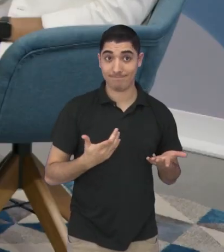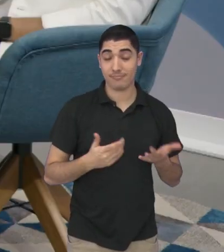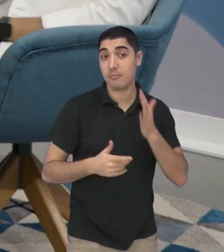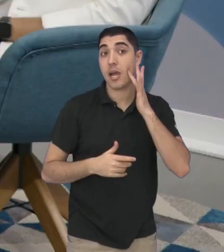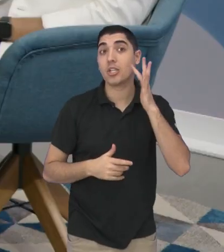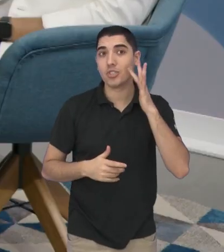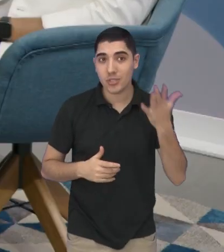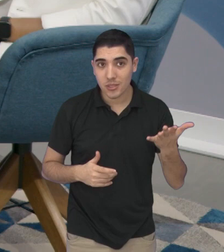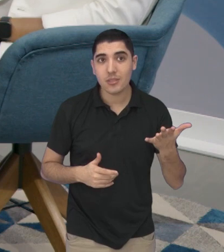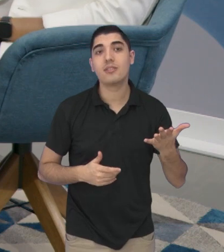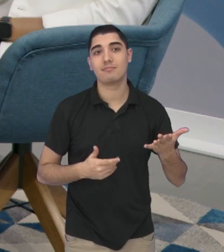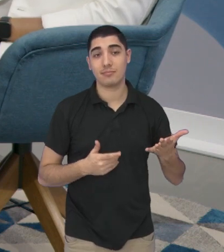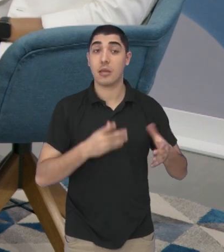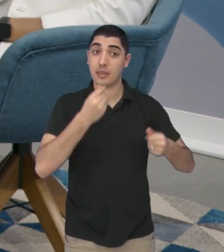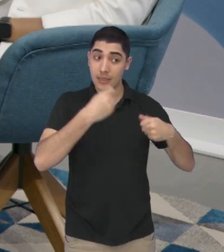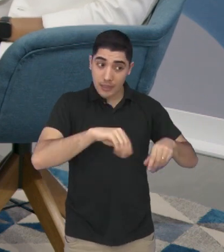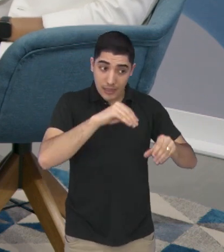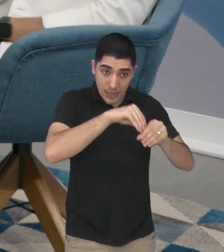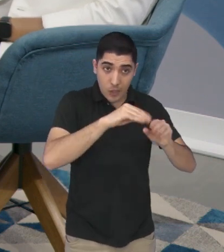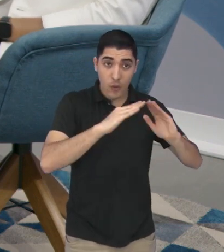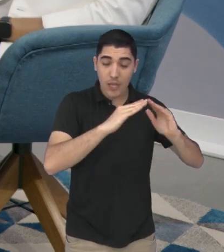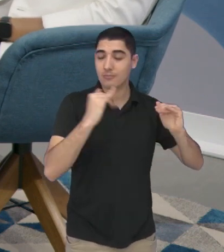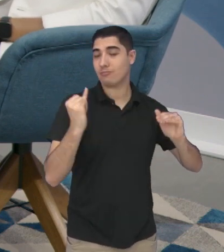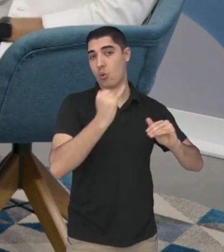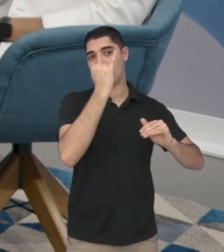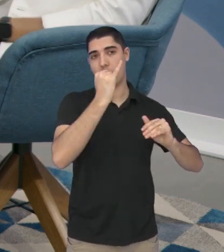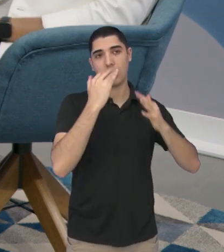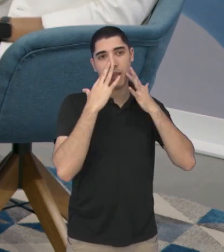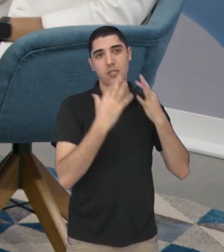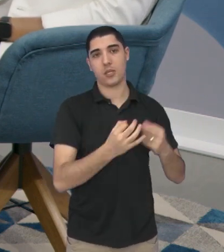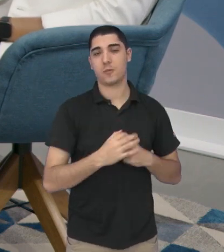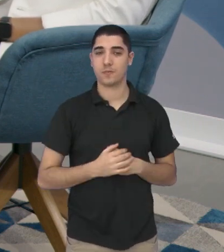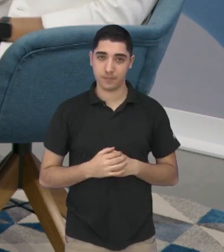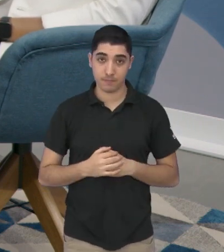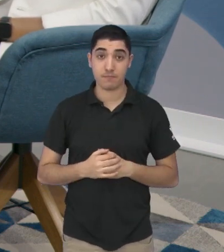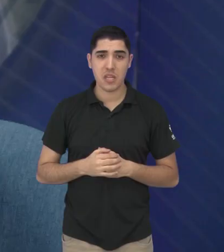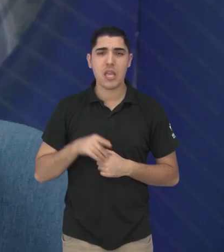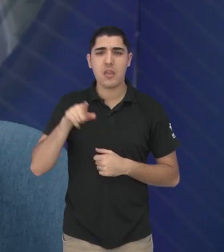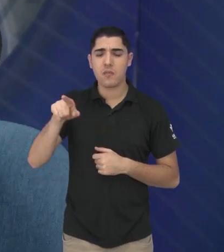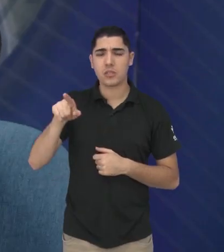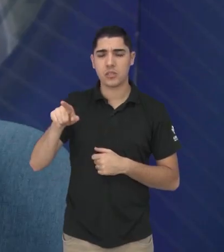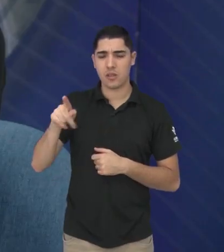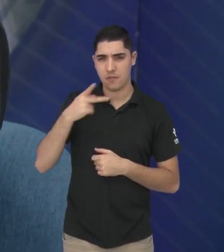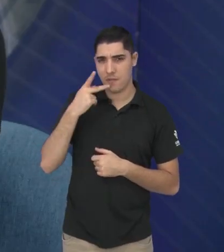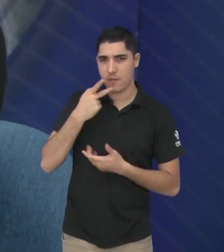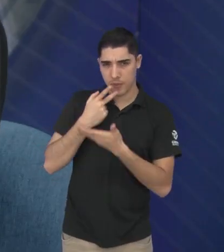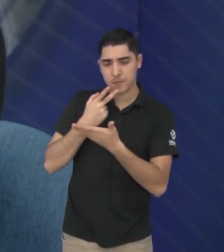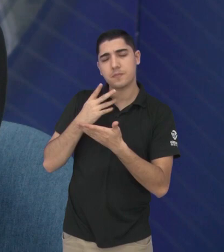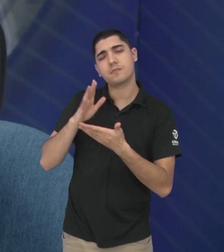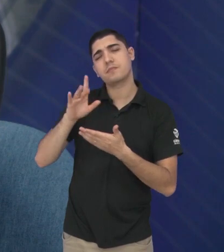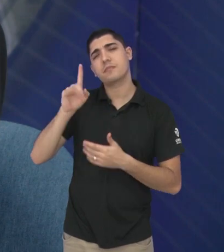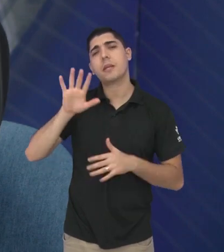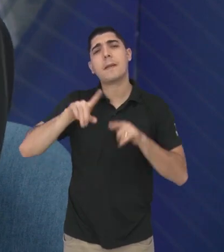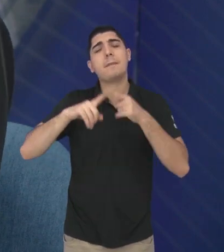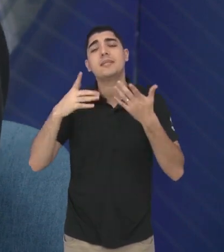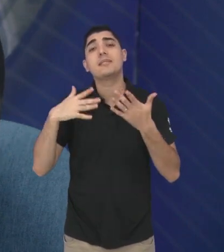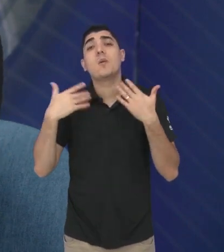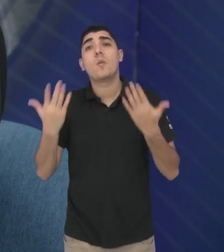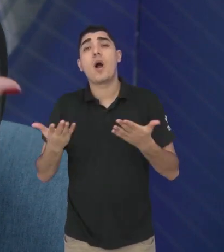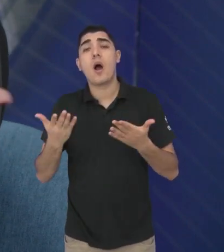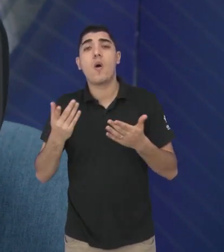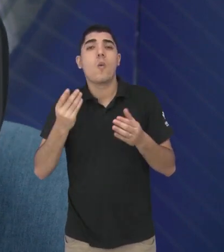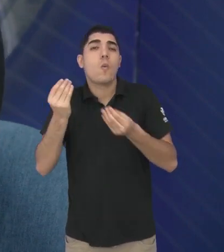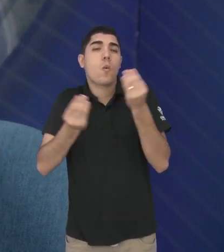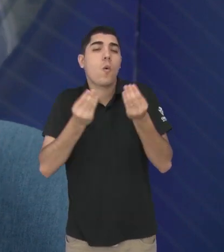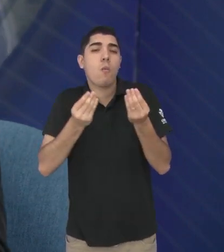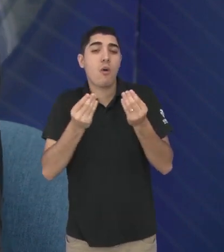quanto falta desse olhar, né, dentro de casa. Sim. E Patrícia, aproveitando essa sua resposta, quais são os indícios, assim, em